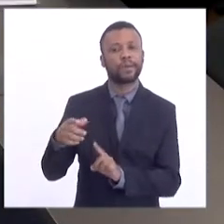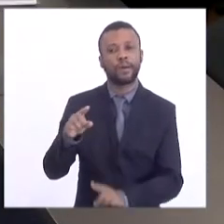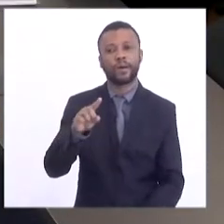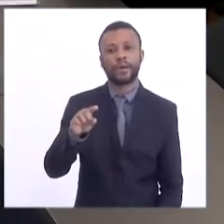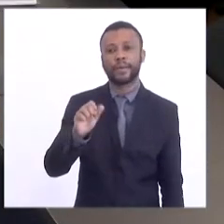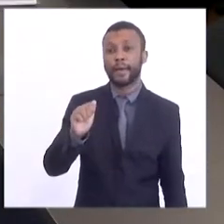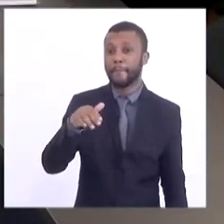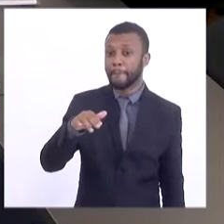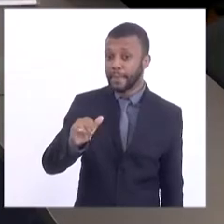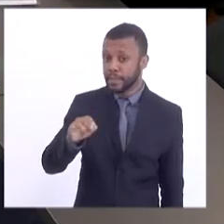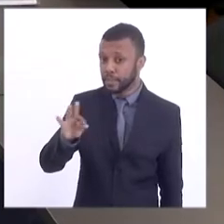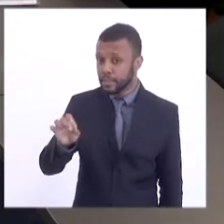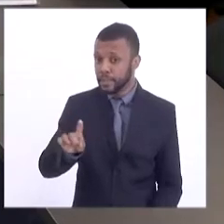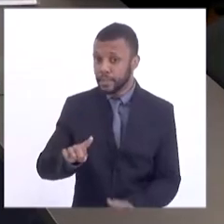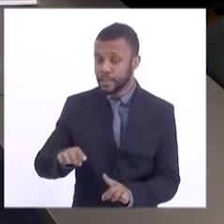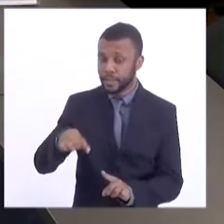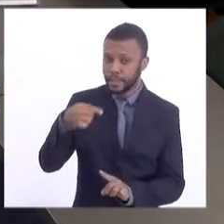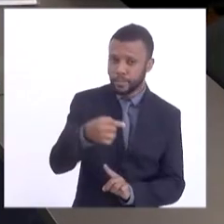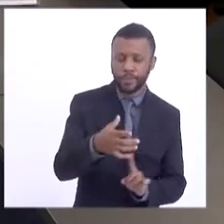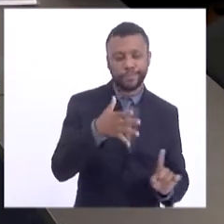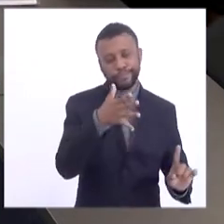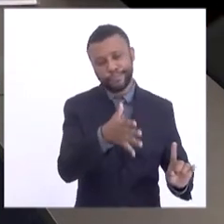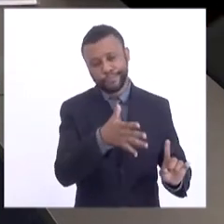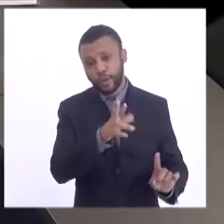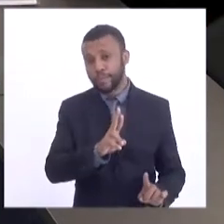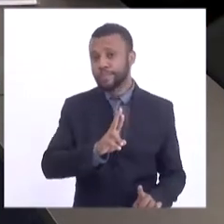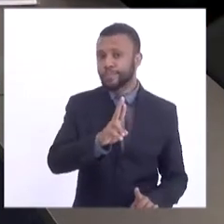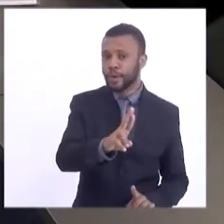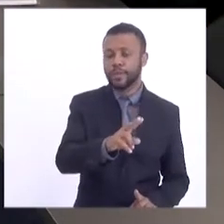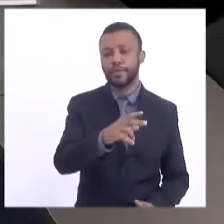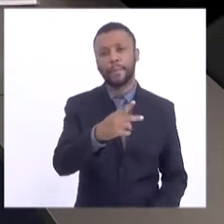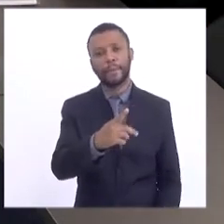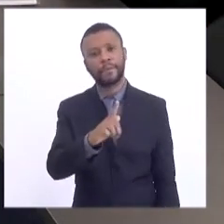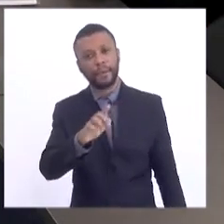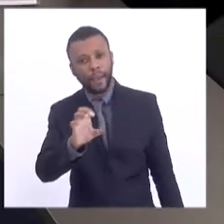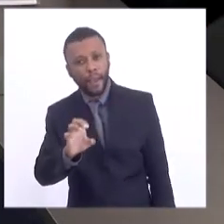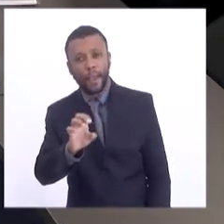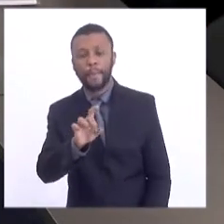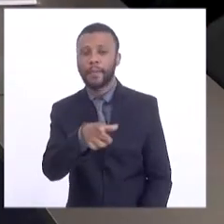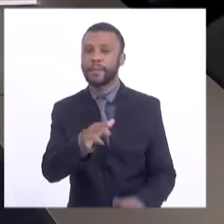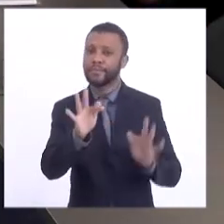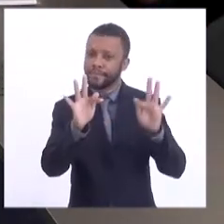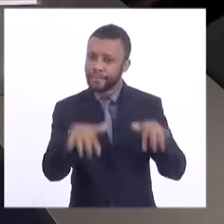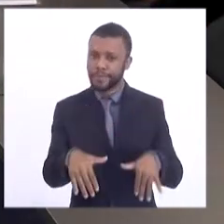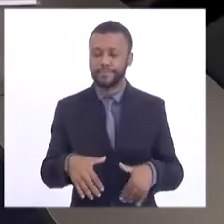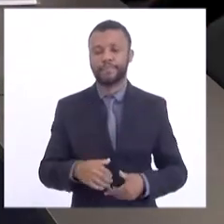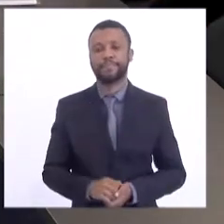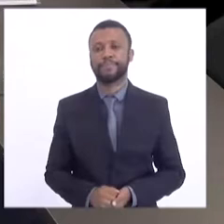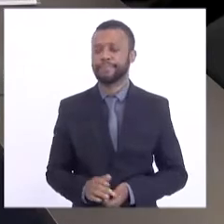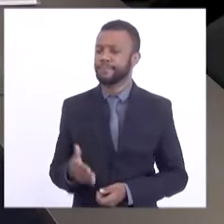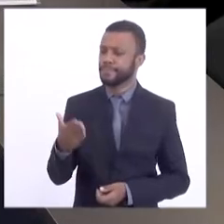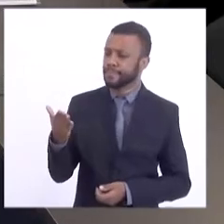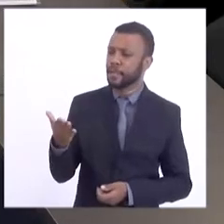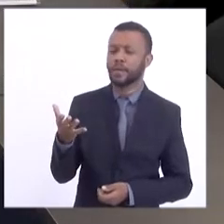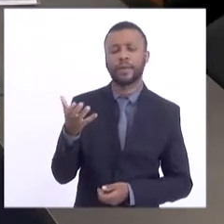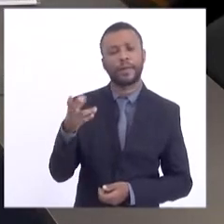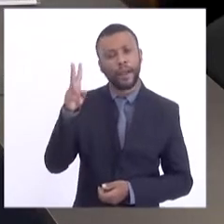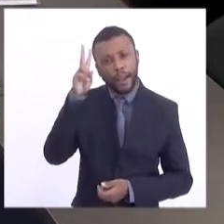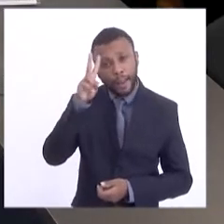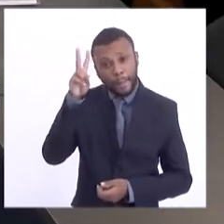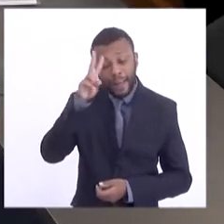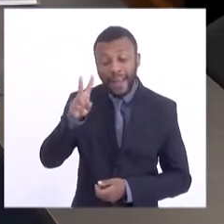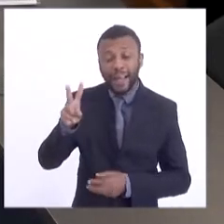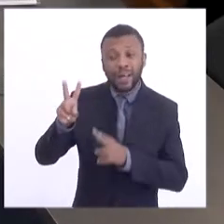para Controladoria se eu vou fazer o encerramento dos seus amigos e eu queria lembrar